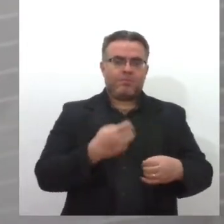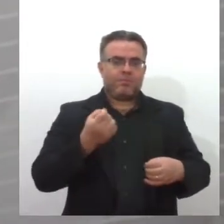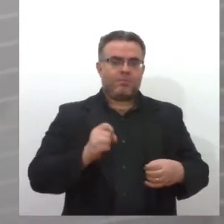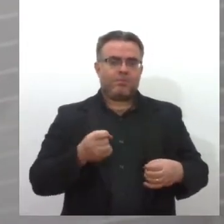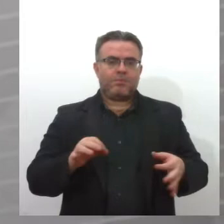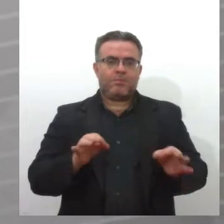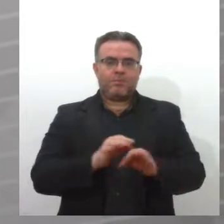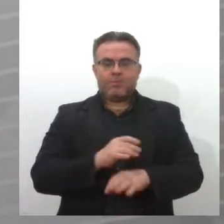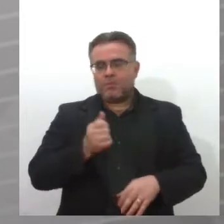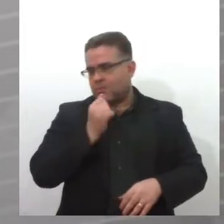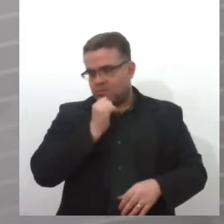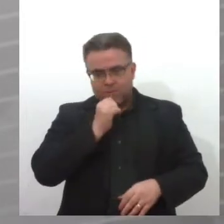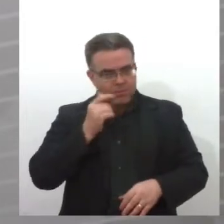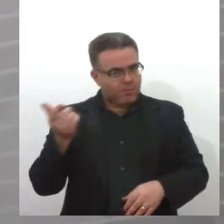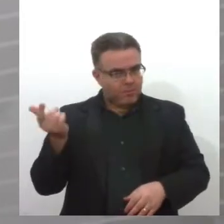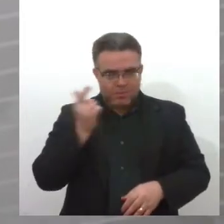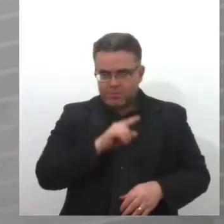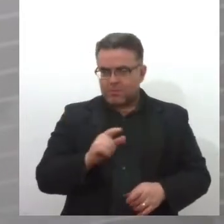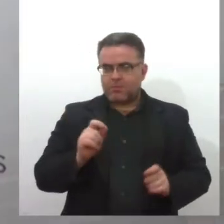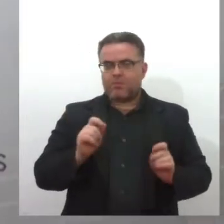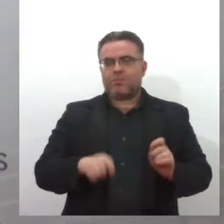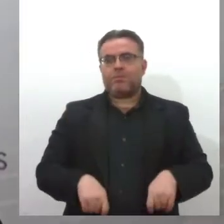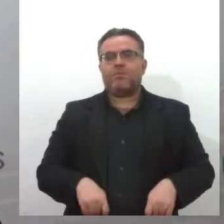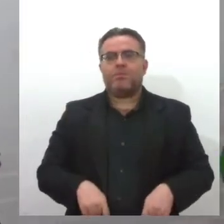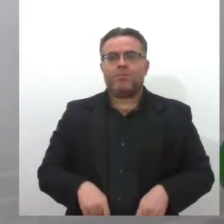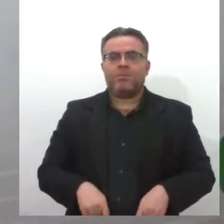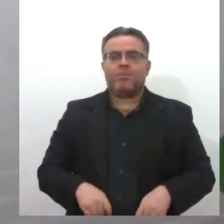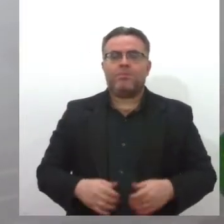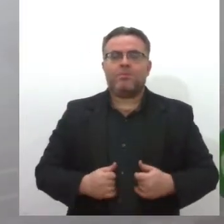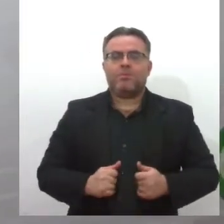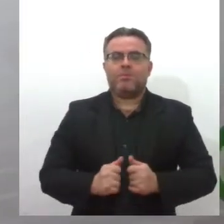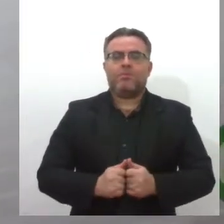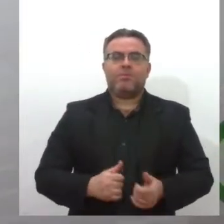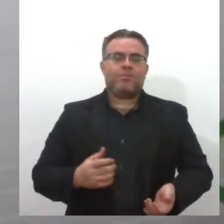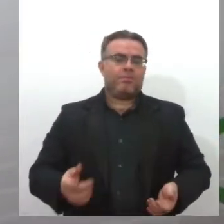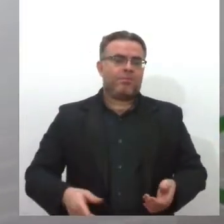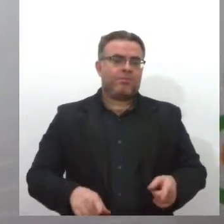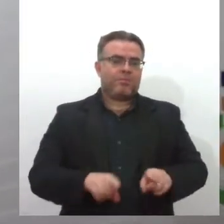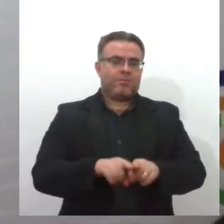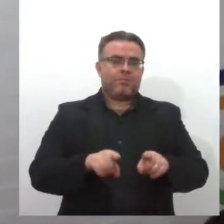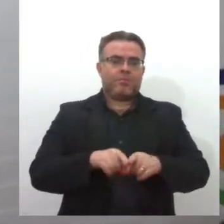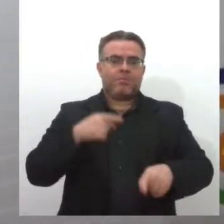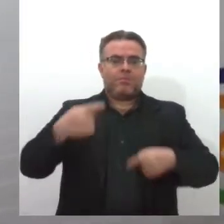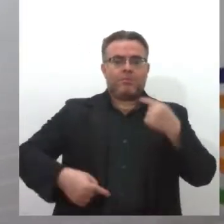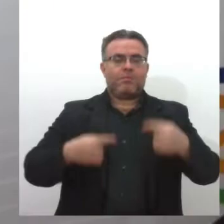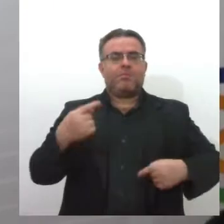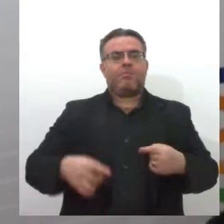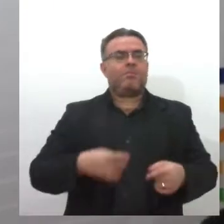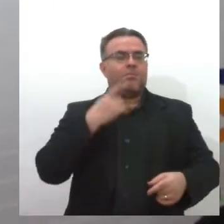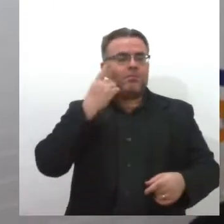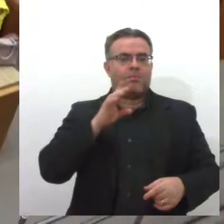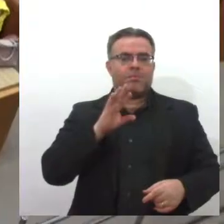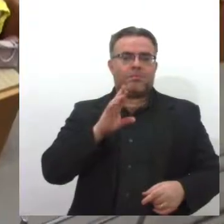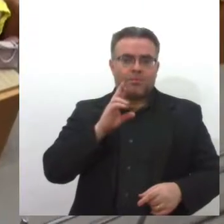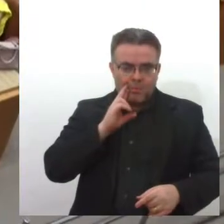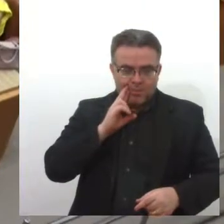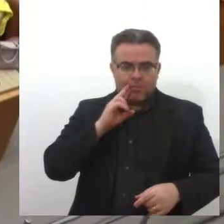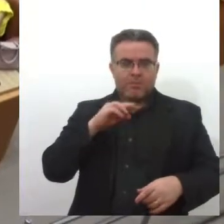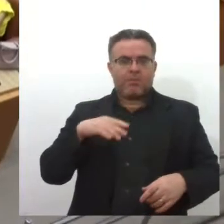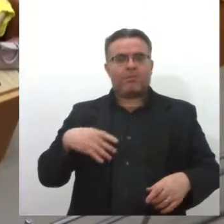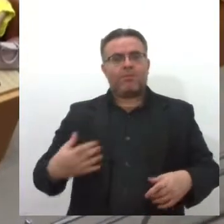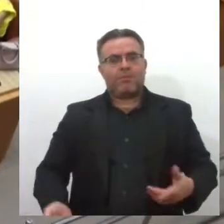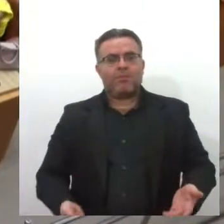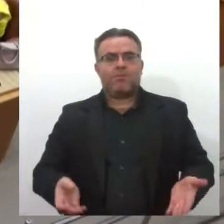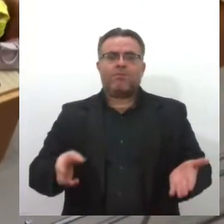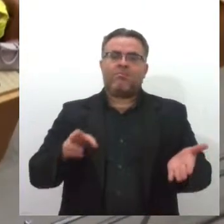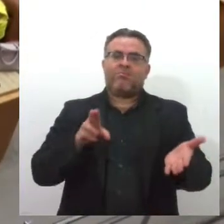ainda 40% de pessoas com segunda dose. Rebatendo Francisco Gualberto, o deputado Rodrigo Valadares, do PTB, afirmou que